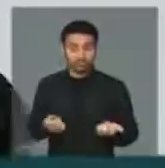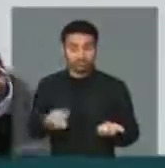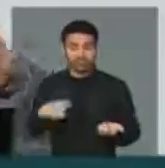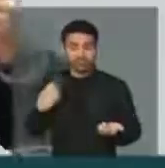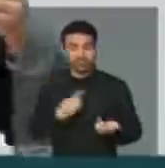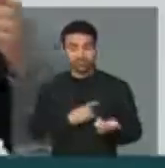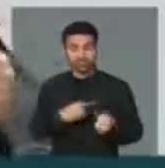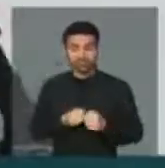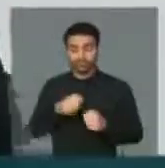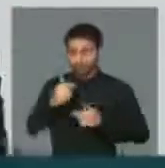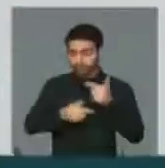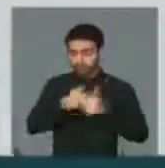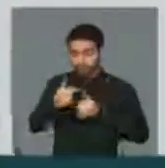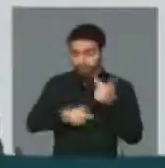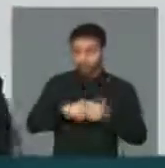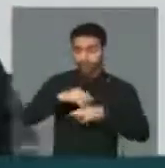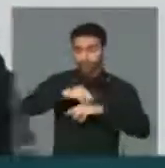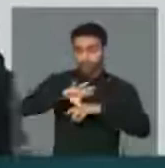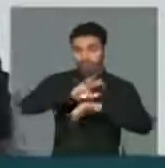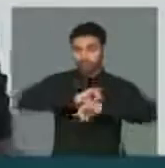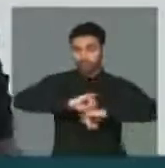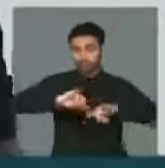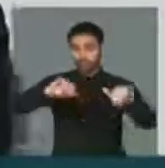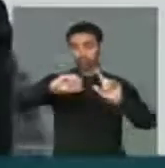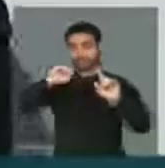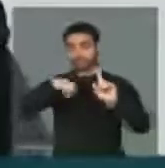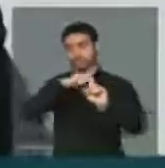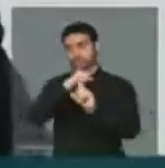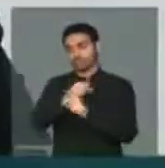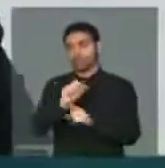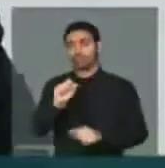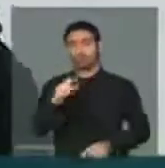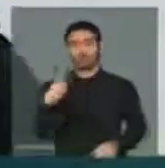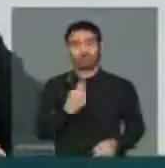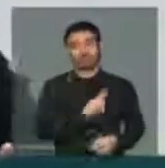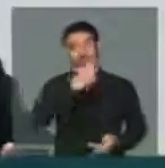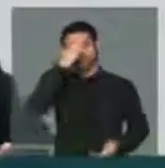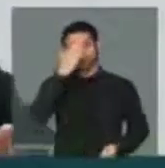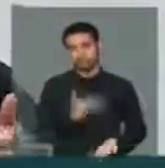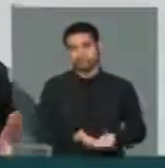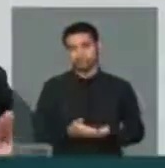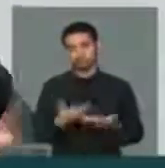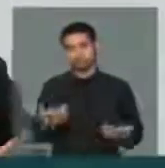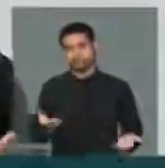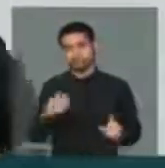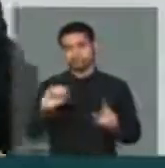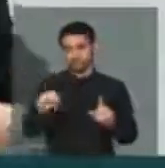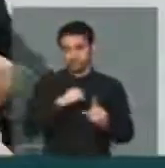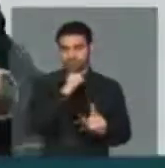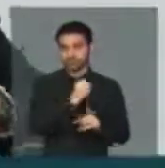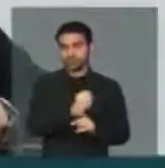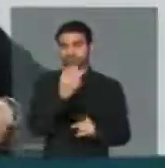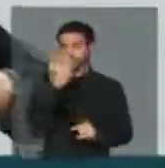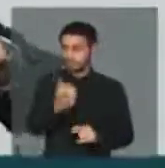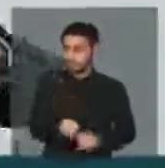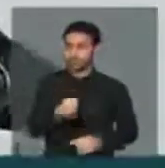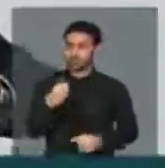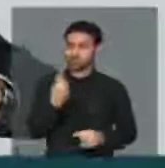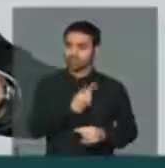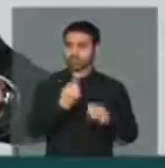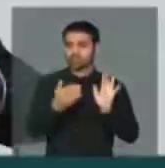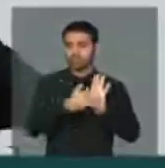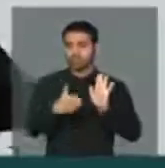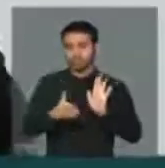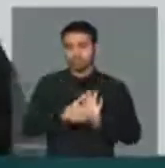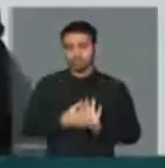fizemos um trabalho para levar para a sociedade o que nós acreditamos, e a sociedade disse sim para a proposta que